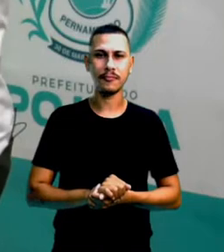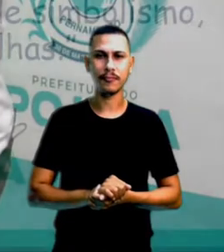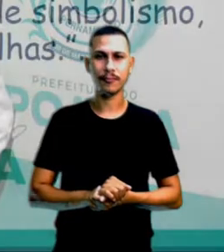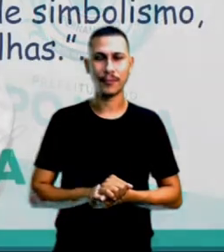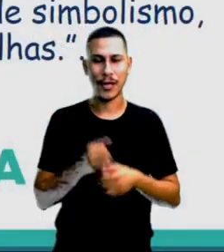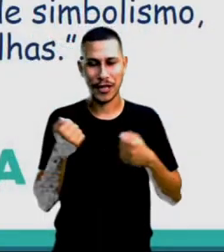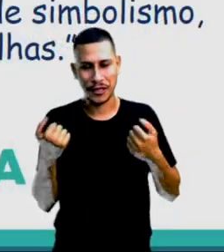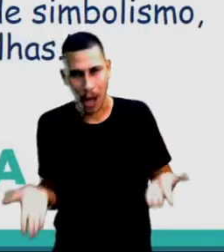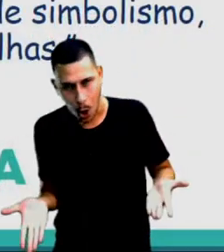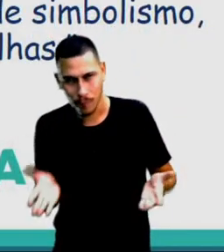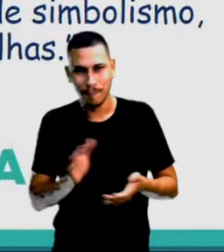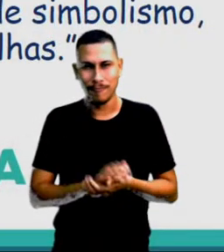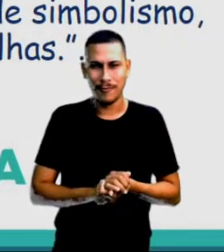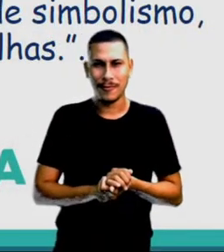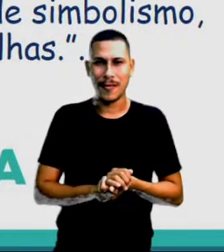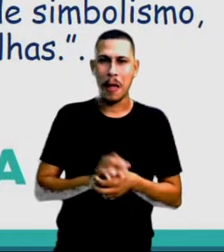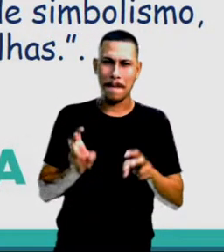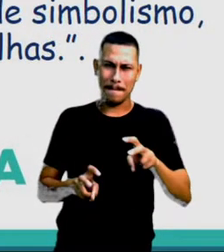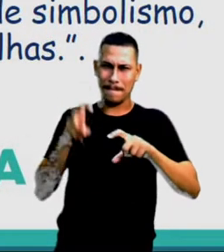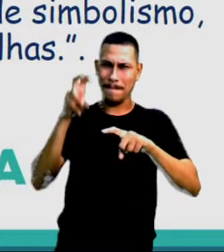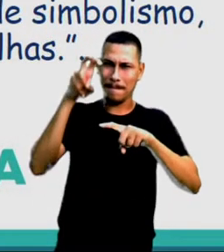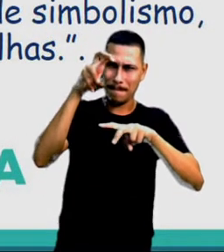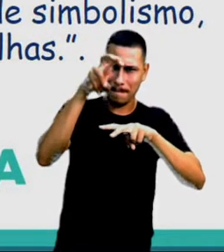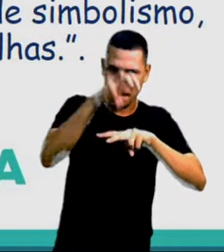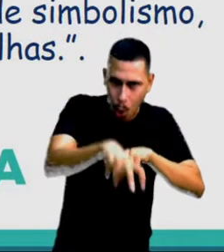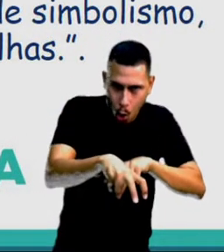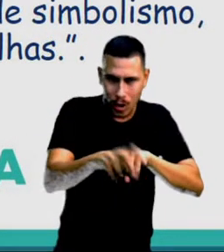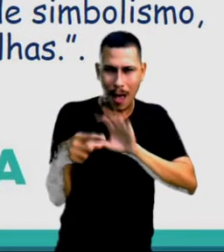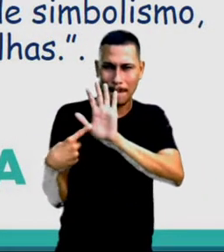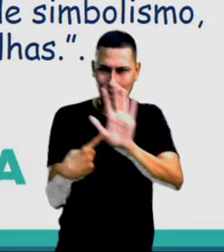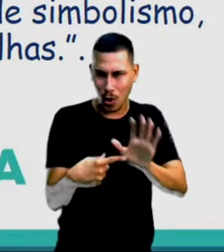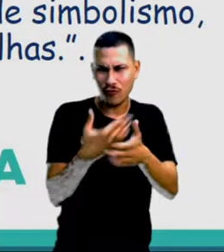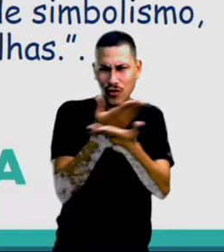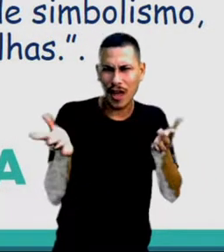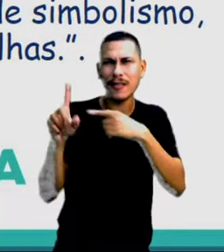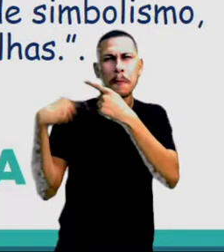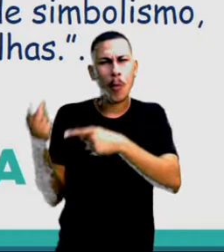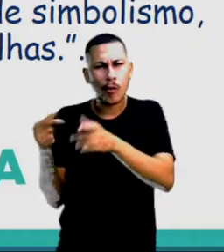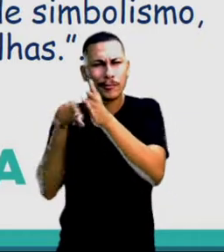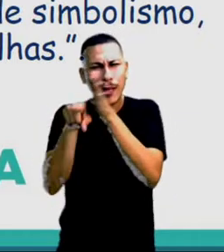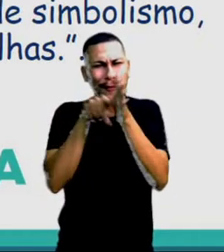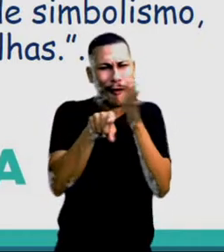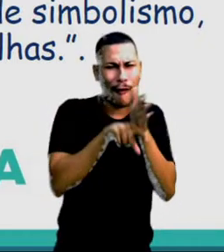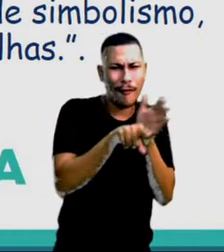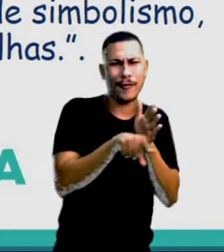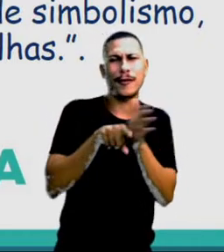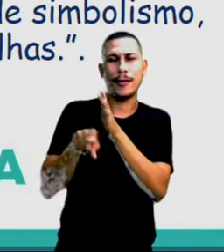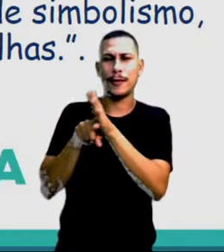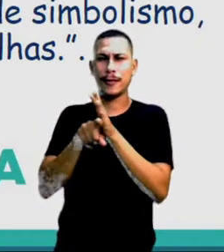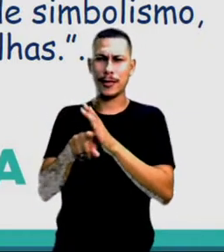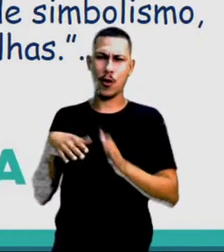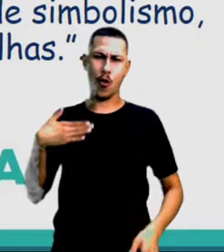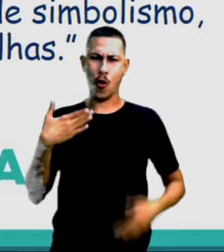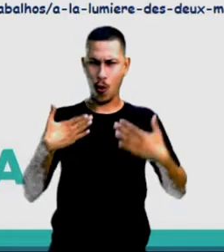Então, eu vou pular isso aqui, porque isso aqui são dados que vocês veem depois com calma, ok?